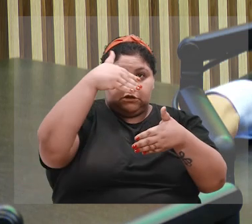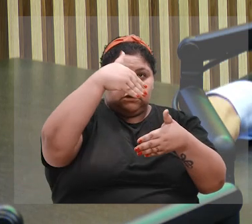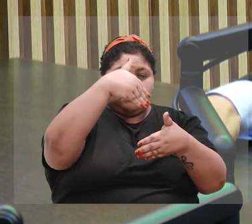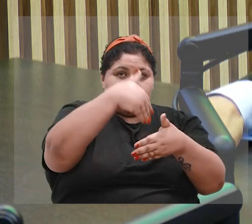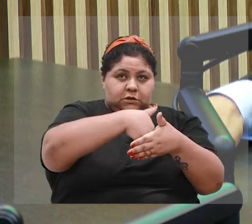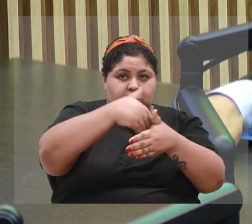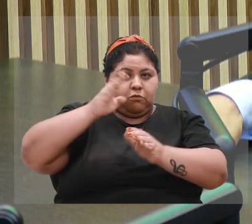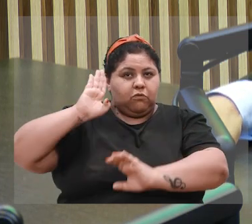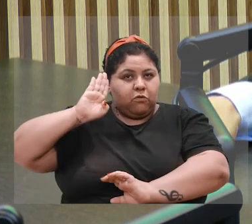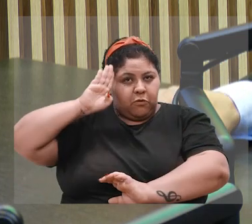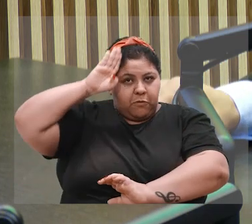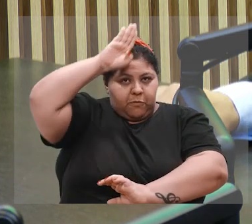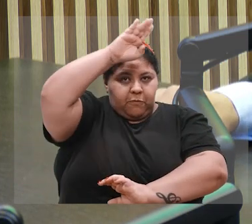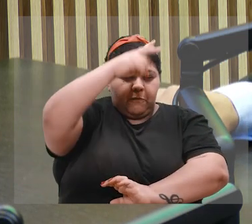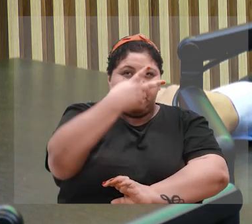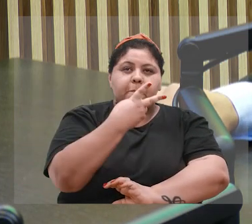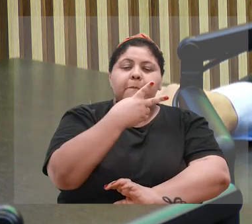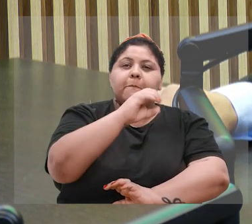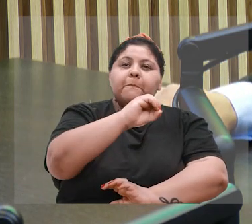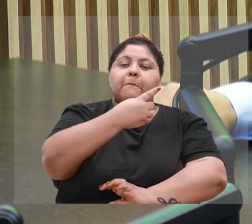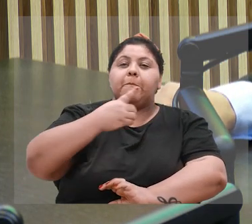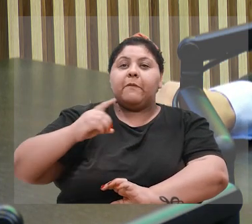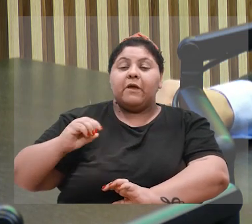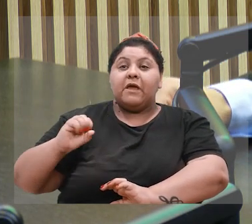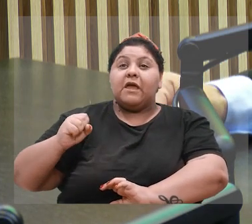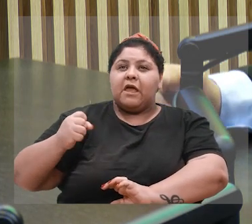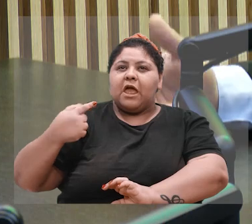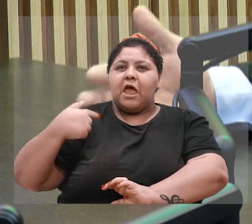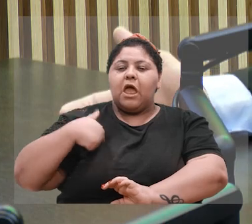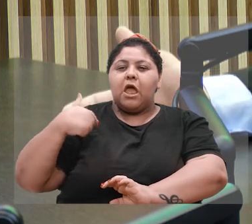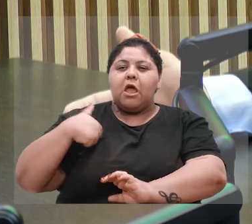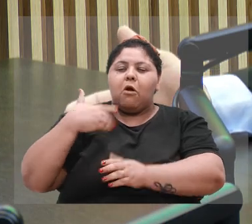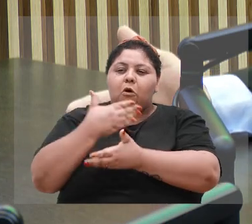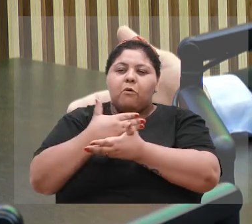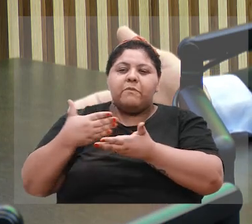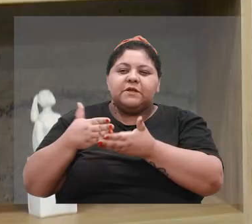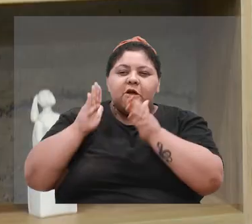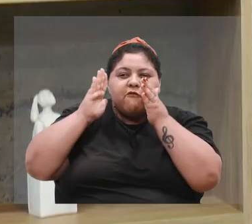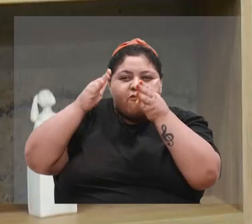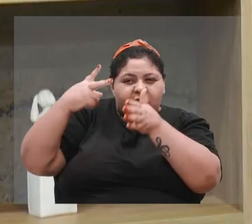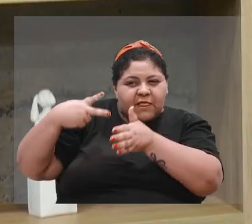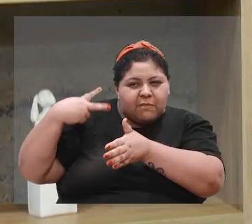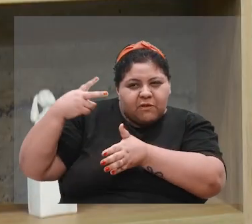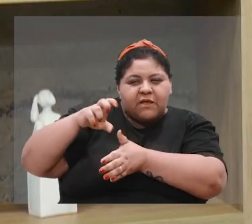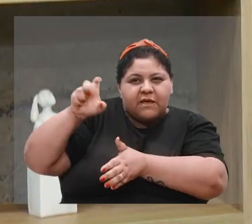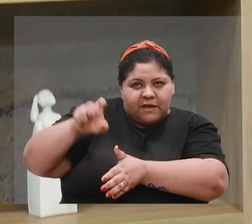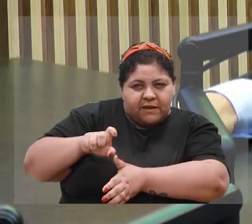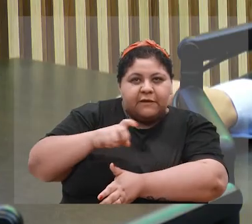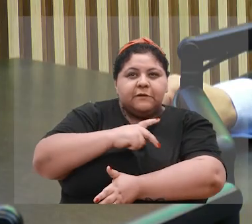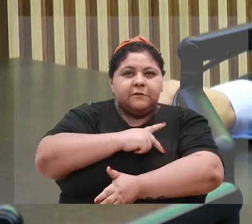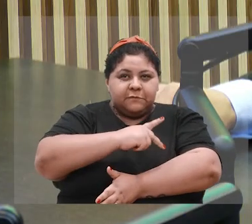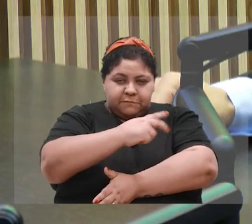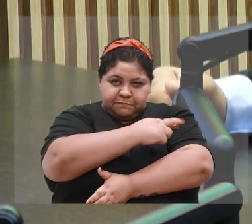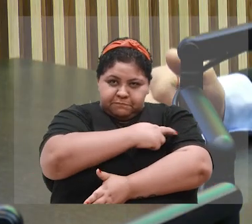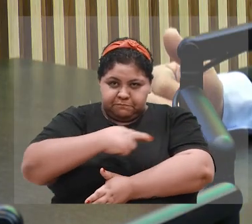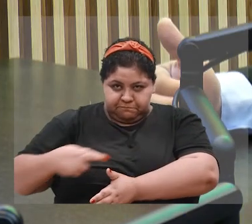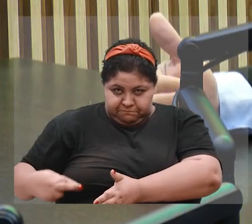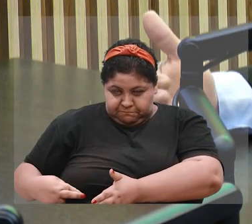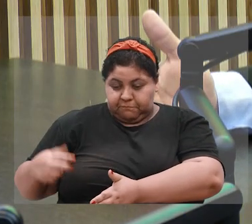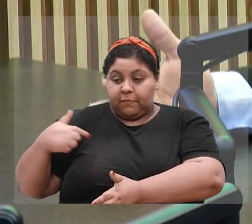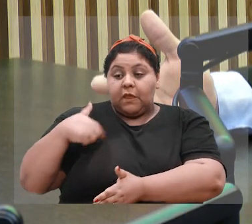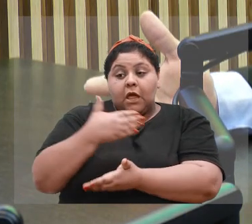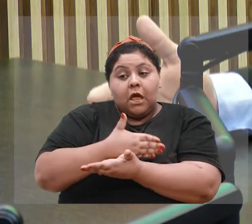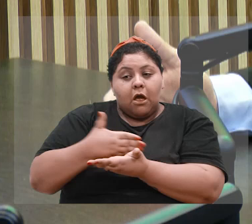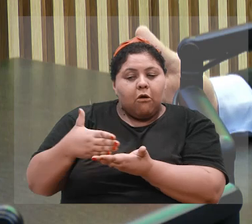de Jair Messias Bolsonaro, no ano de 2018, eu comecei a olhar a política. Ex-presidente da República. Nosso ex-presidente da República.